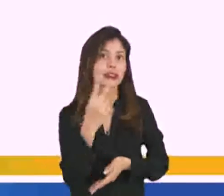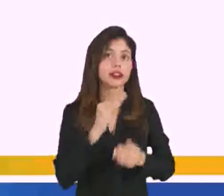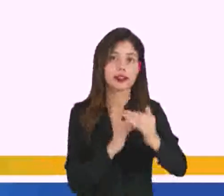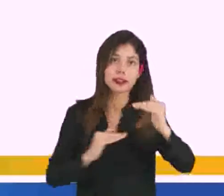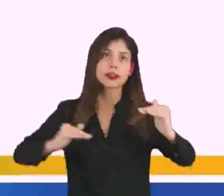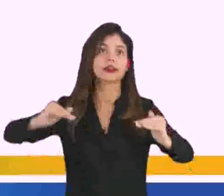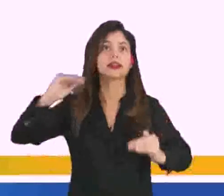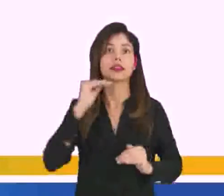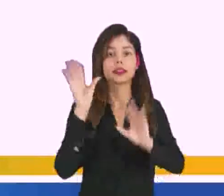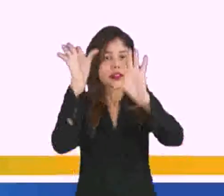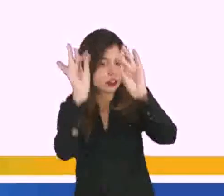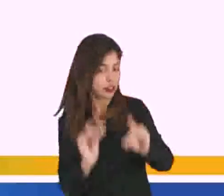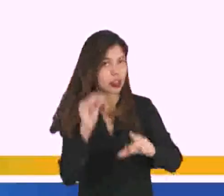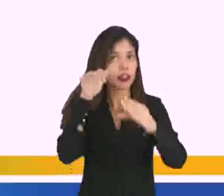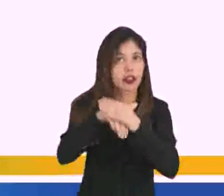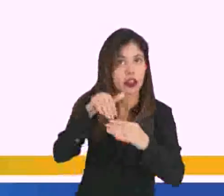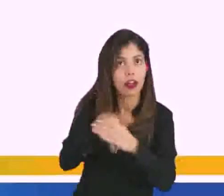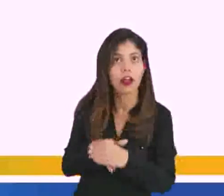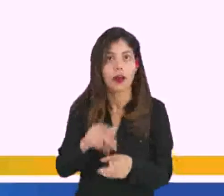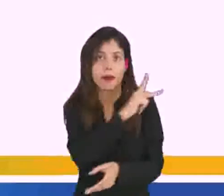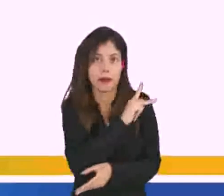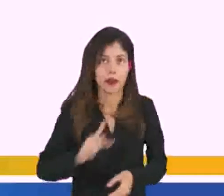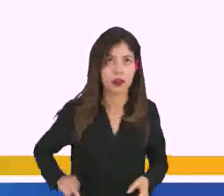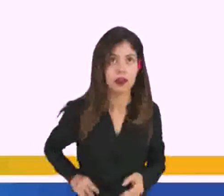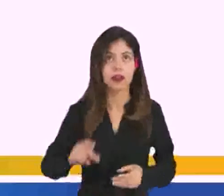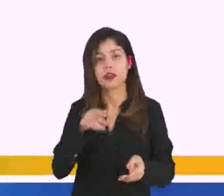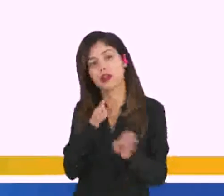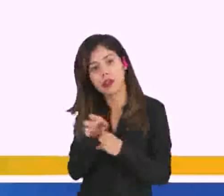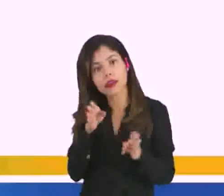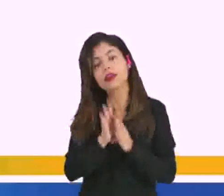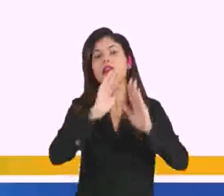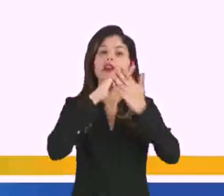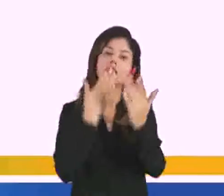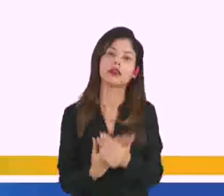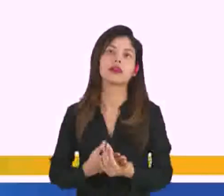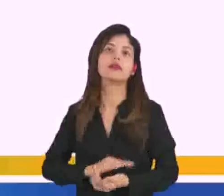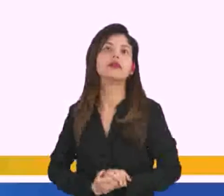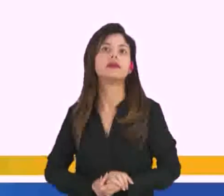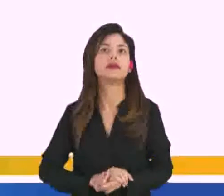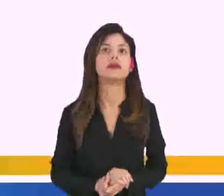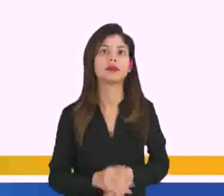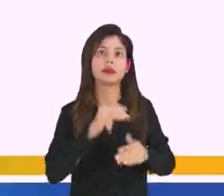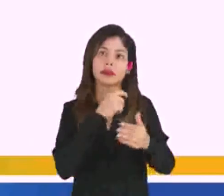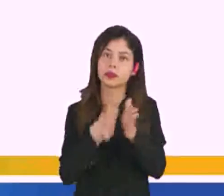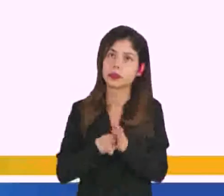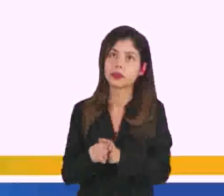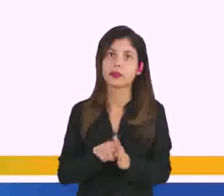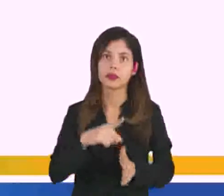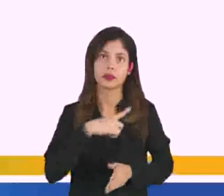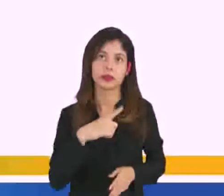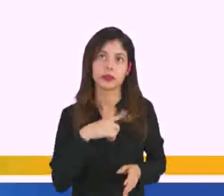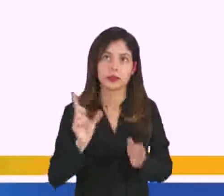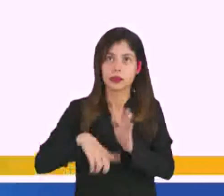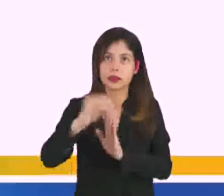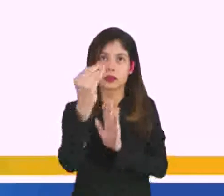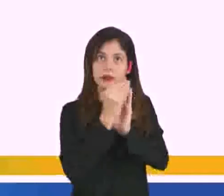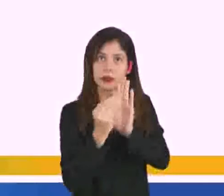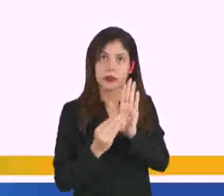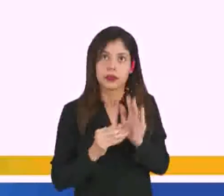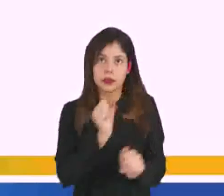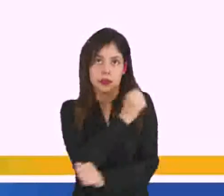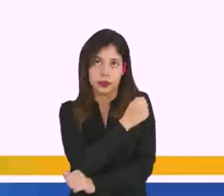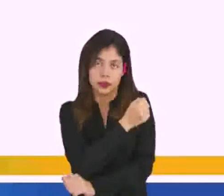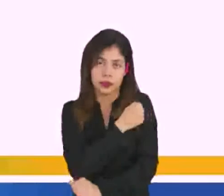um levantamento da intenção de votos para a presidência do conselho escolar. Então, observe que a pesquisa 1, ela exige a coleta